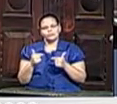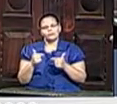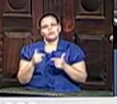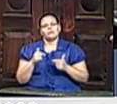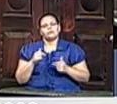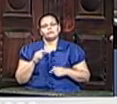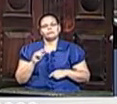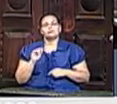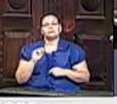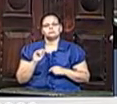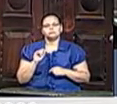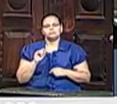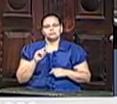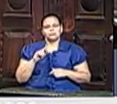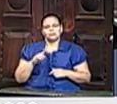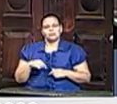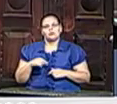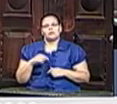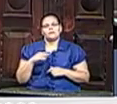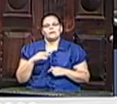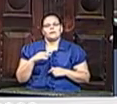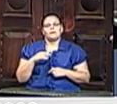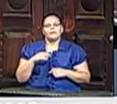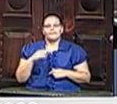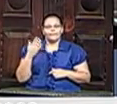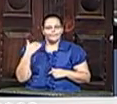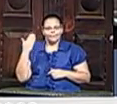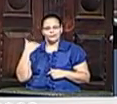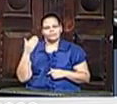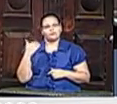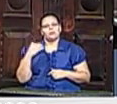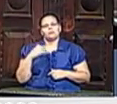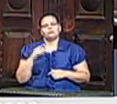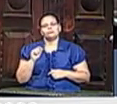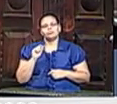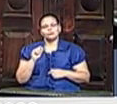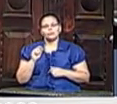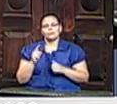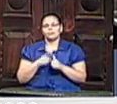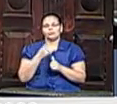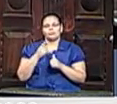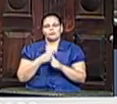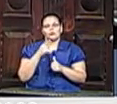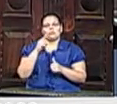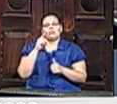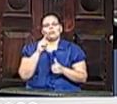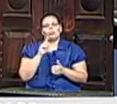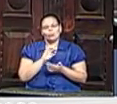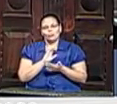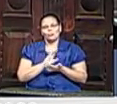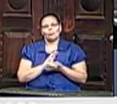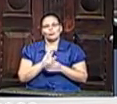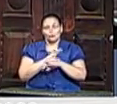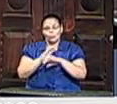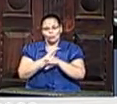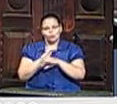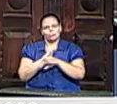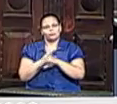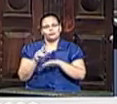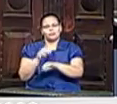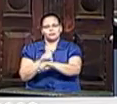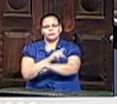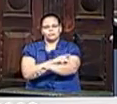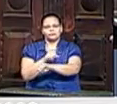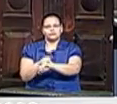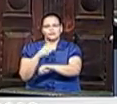as quais teria implantado, em meados da década passada, o primeiro curso de pedagogia bilíngue do Brasil, um